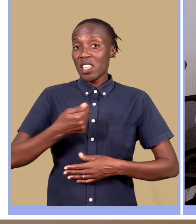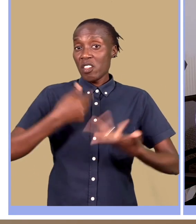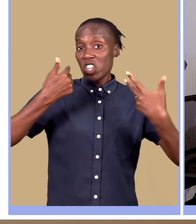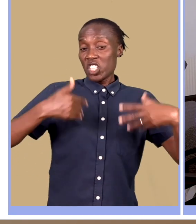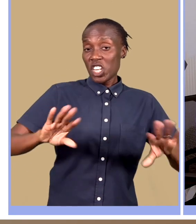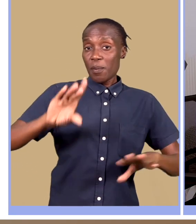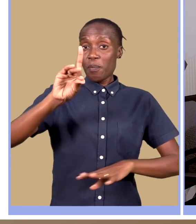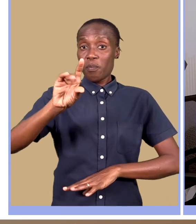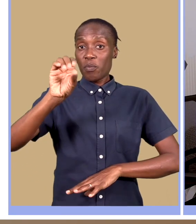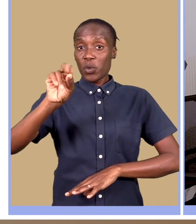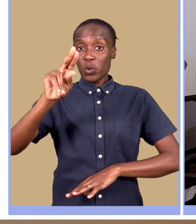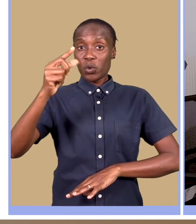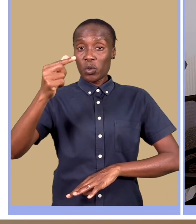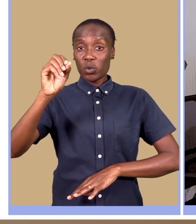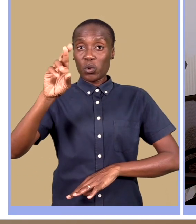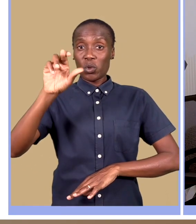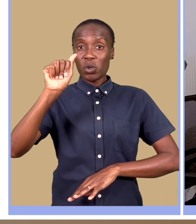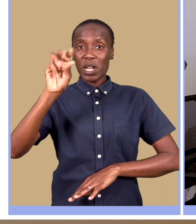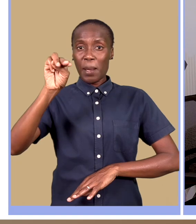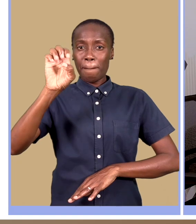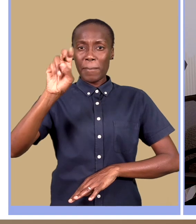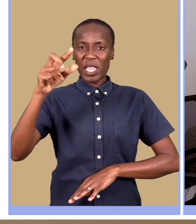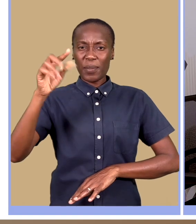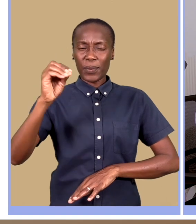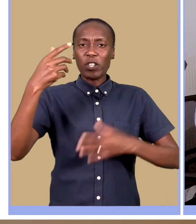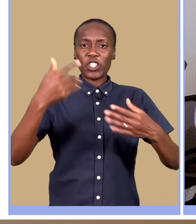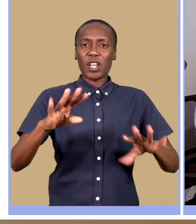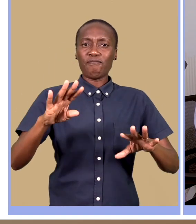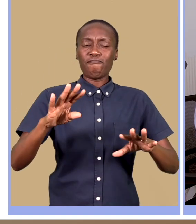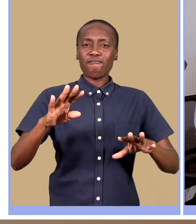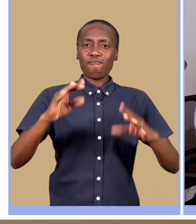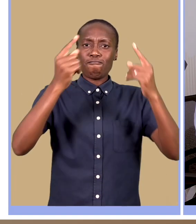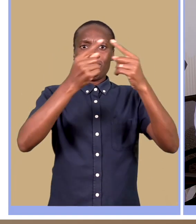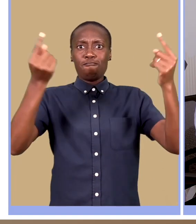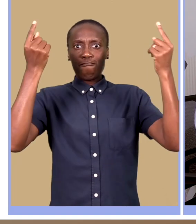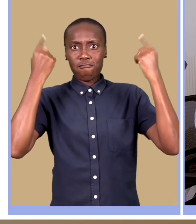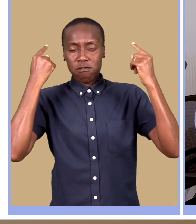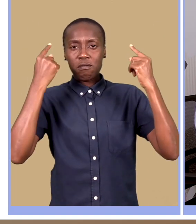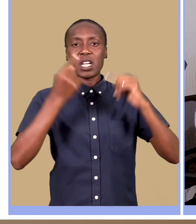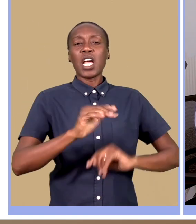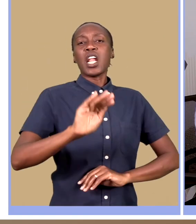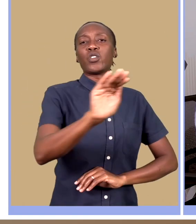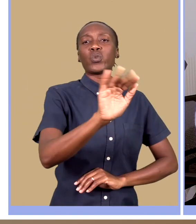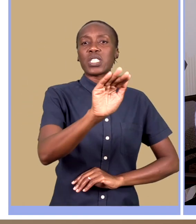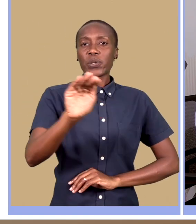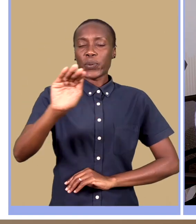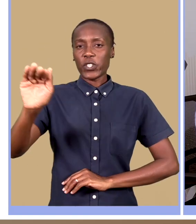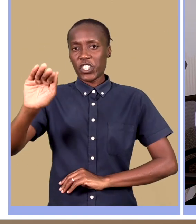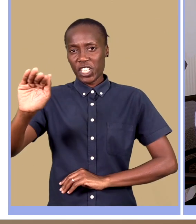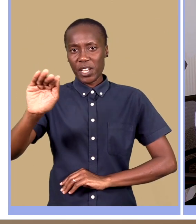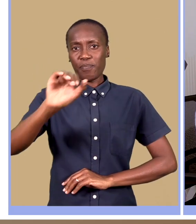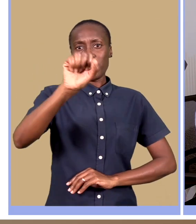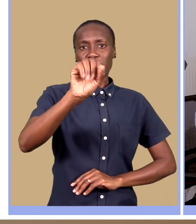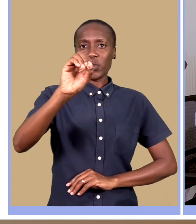o meu doutoramento foi em Sociologia do Desenvolvimento, portanto, eu tenho uma certa experiência